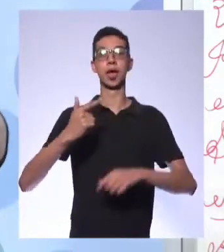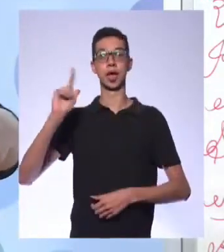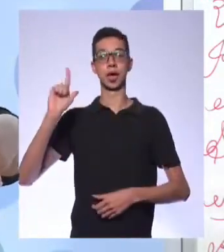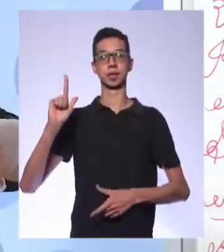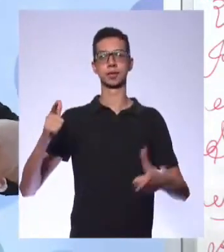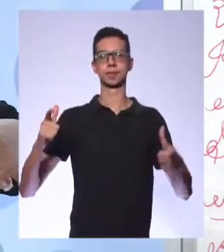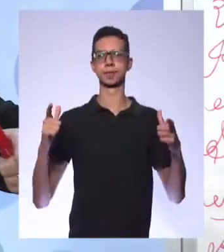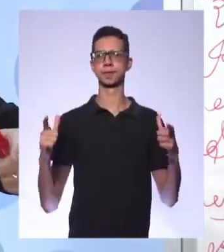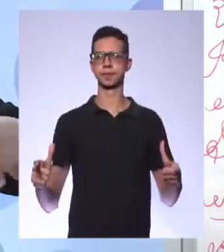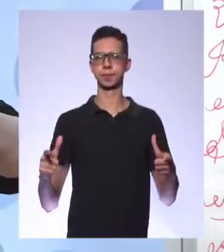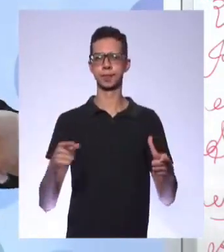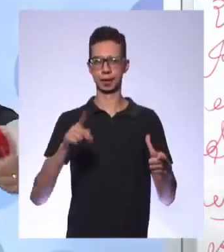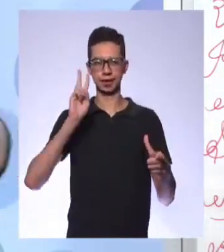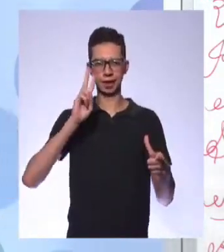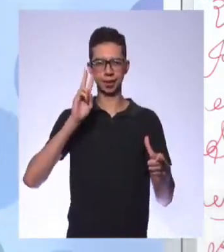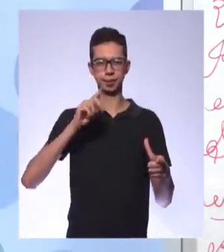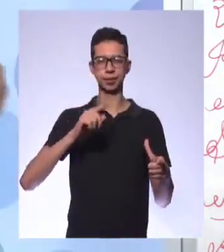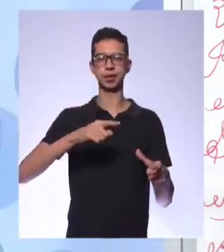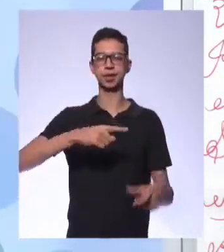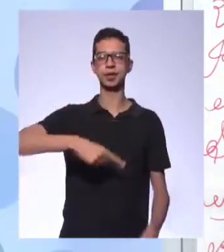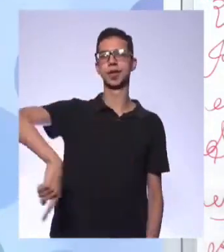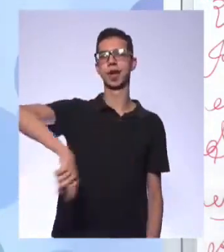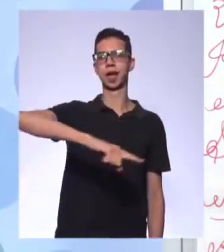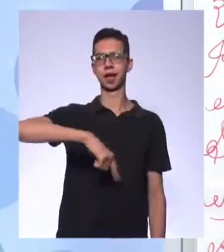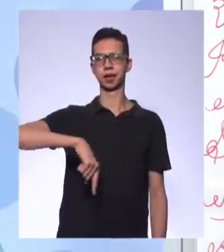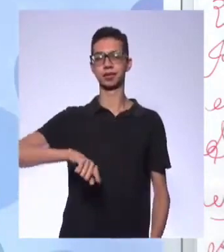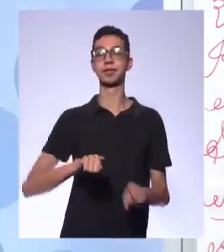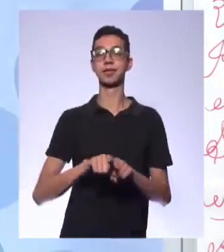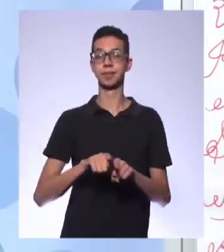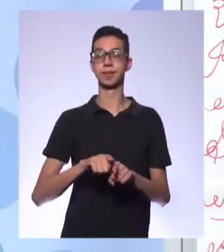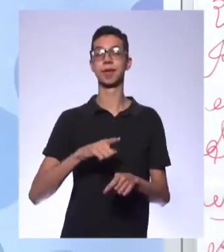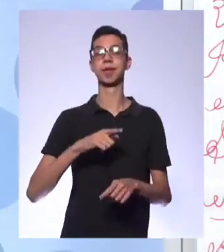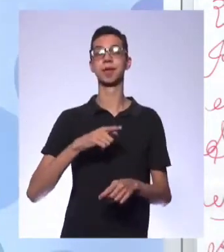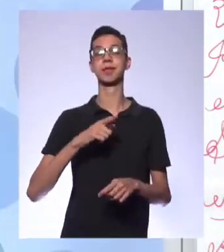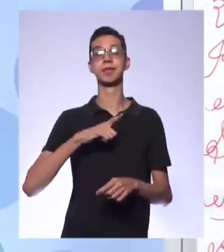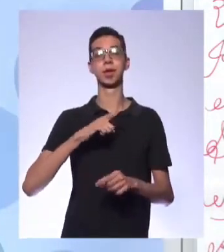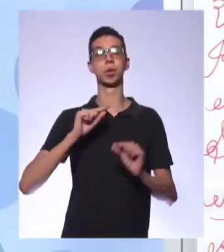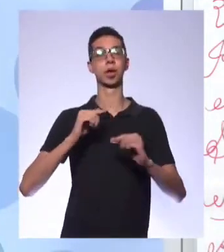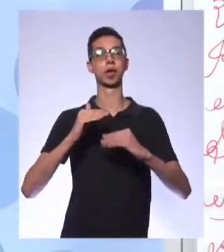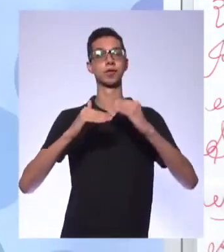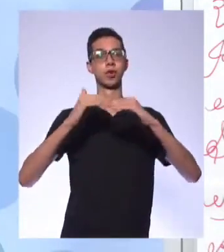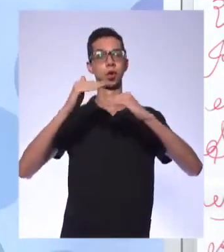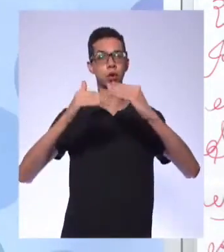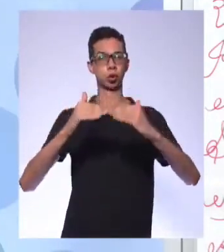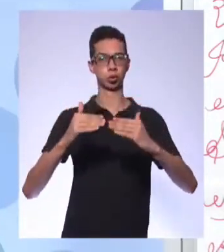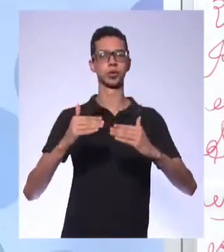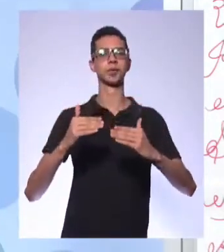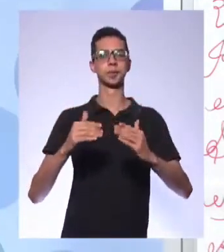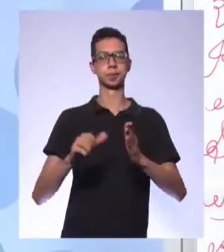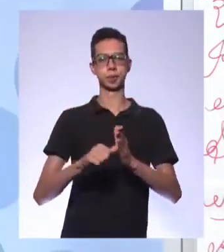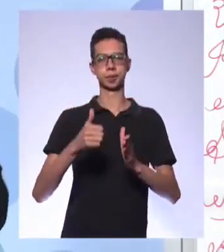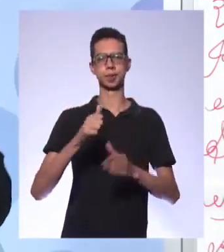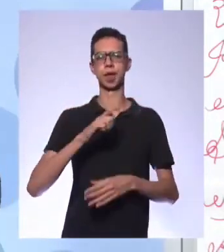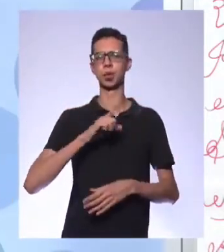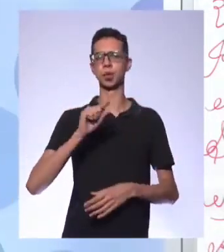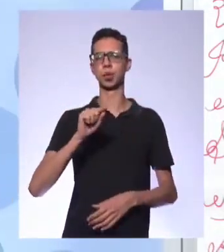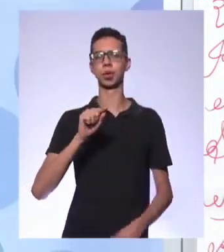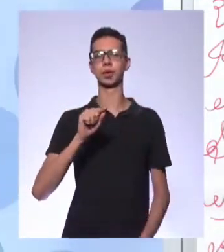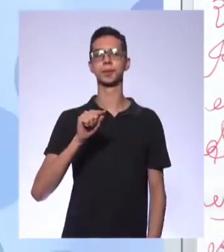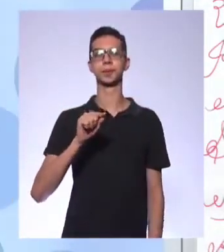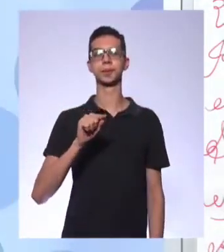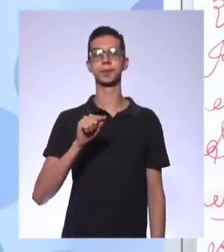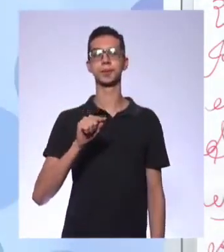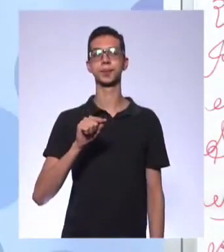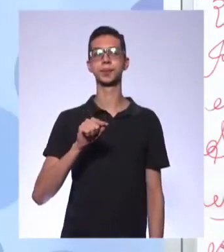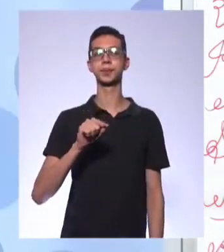aquelas bolachas, né, que também foram evoluindo ao passar do tempo, tá bom? Primeiro a gente tinha lá 78 rotações, né, que